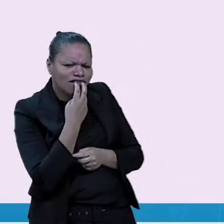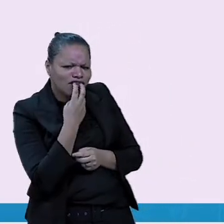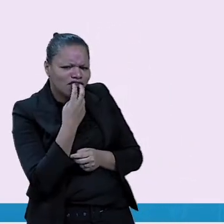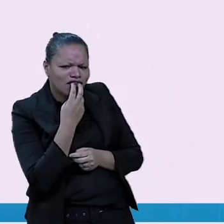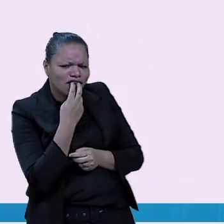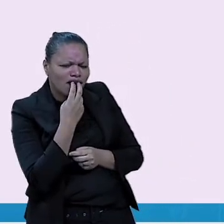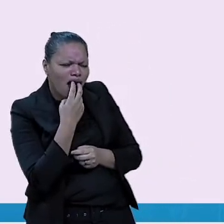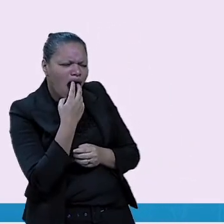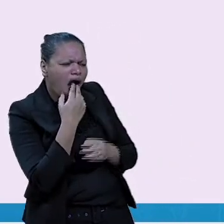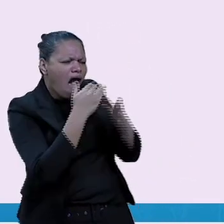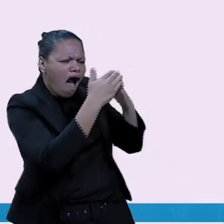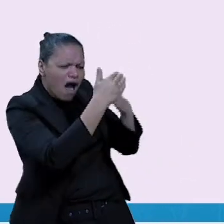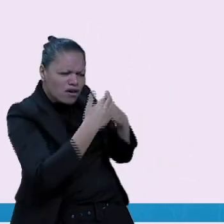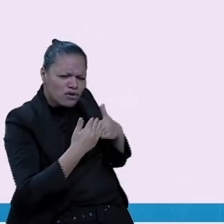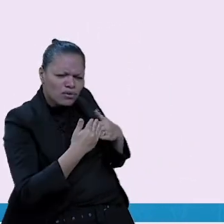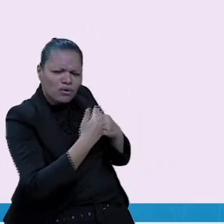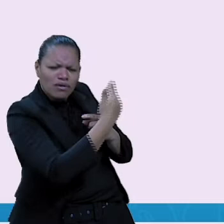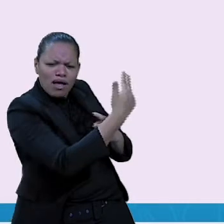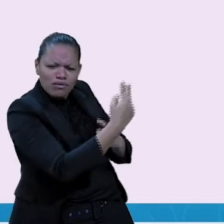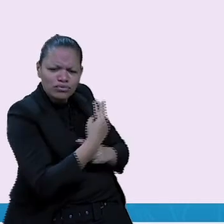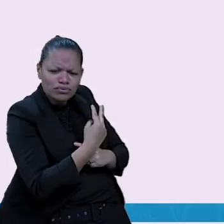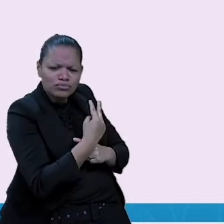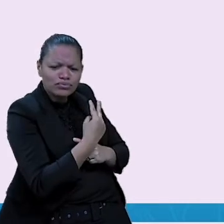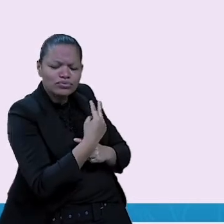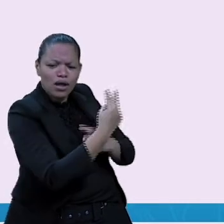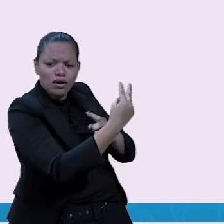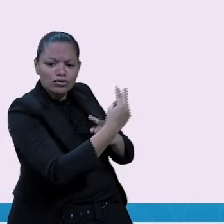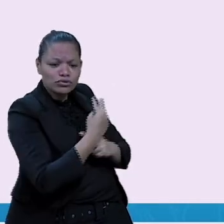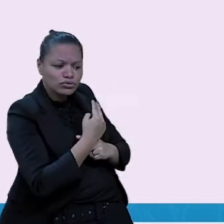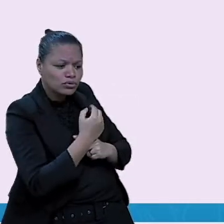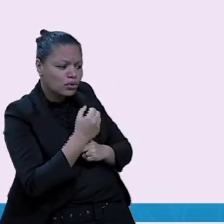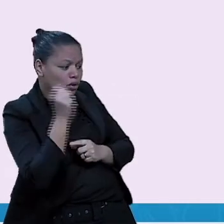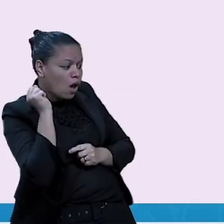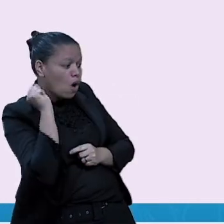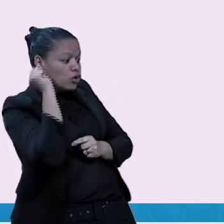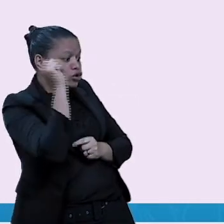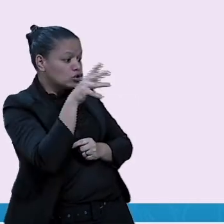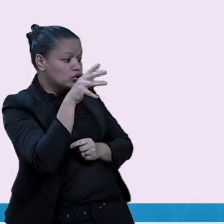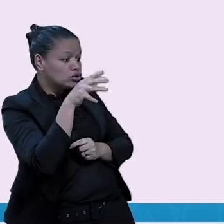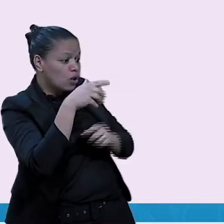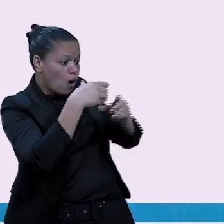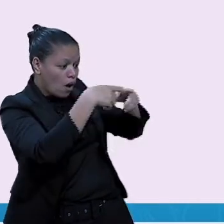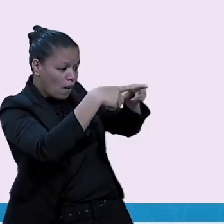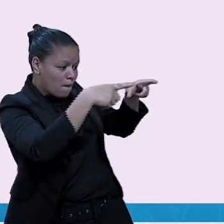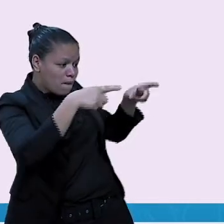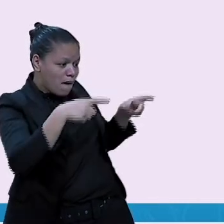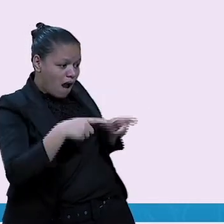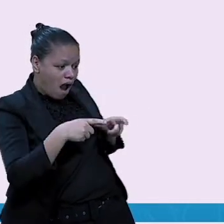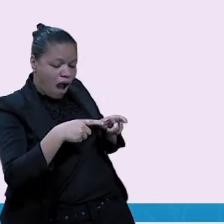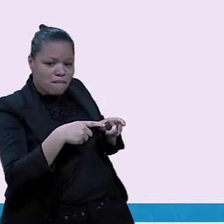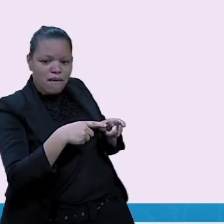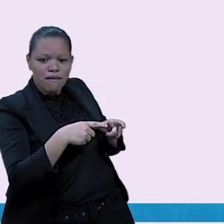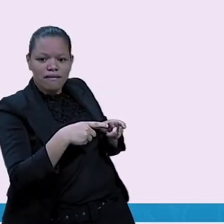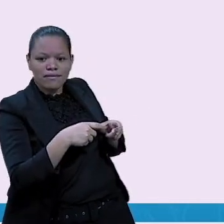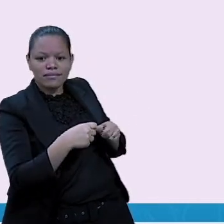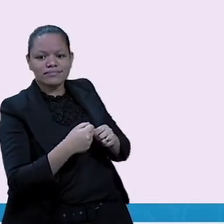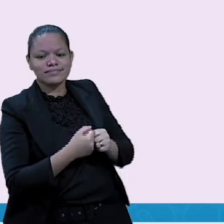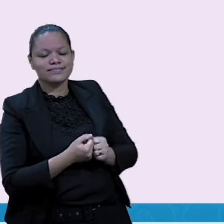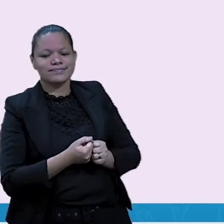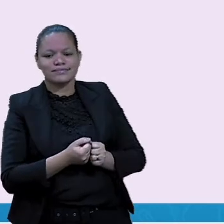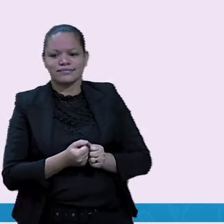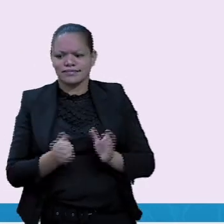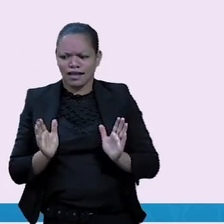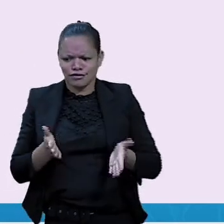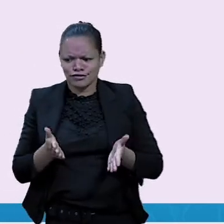a boia, a boia. Segundo quadrinho. É pra já, Chico. Zé Lelé corre para atender o pedido.